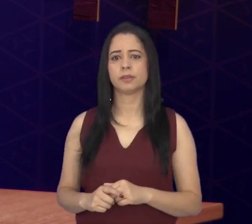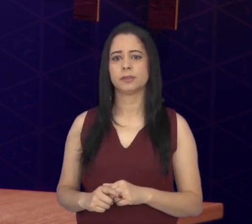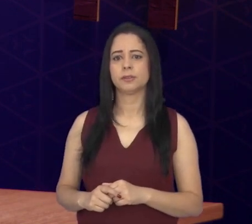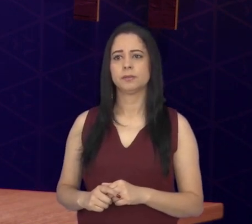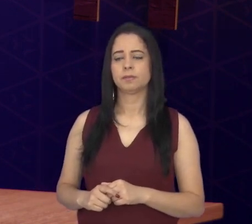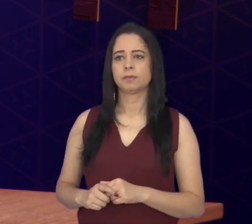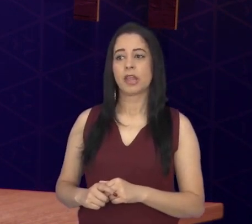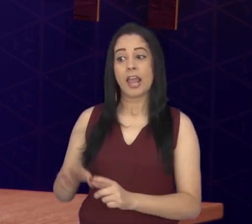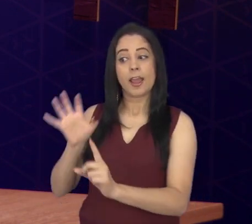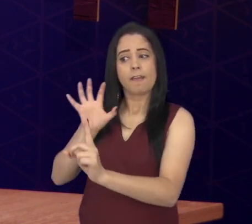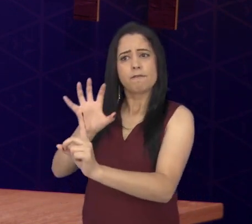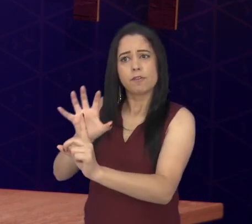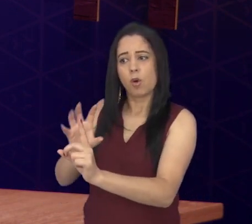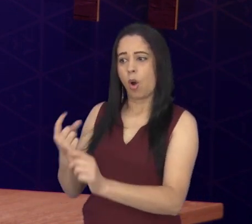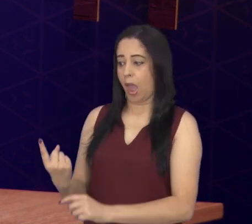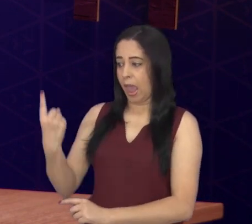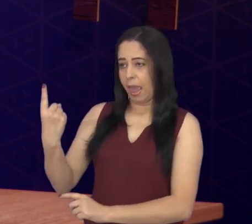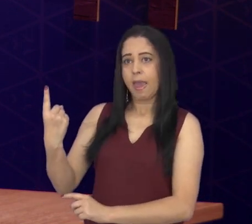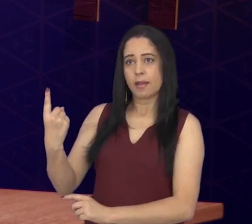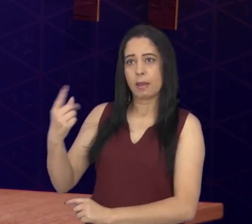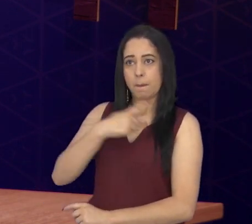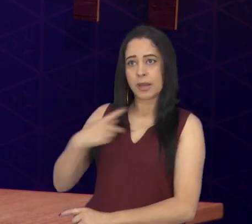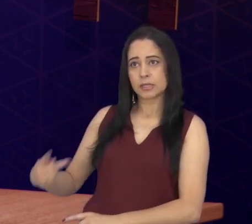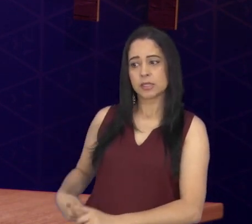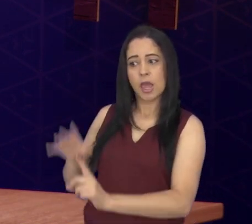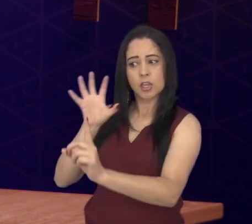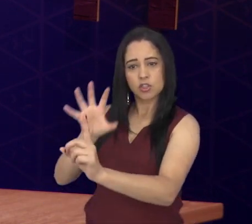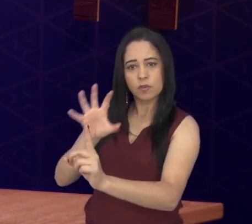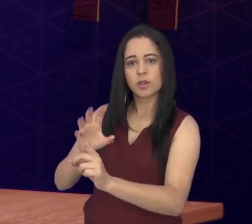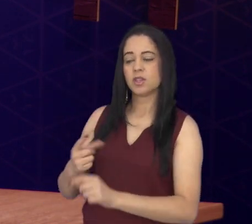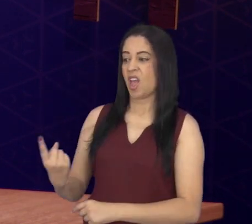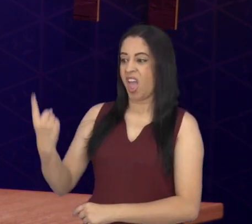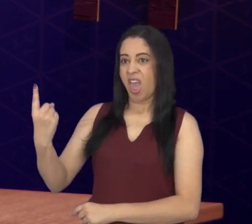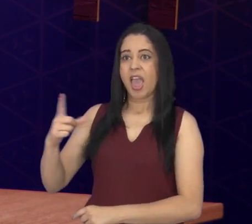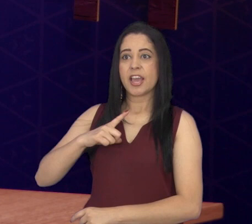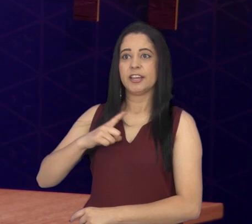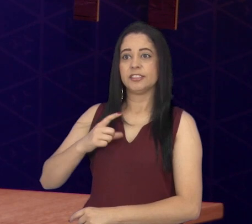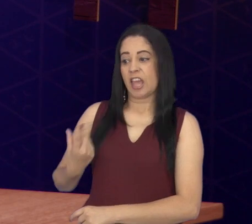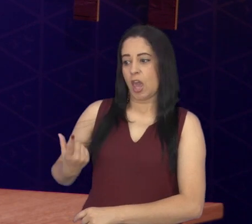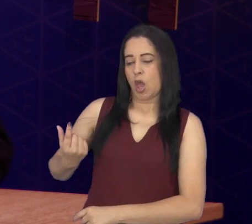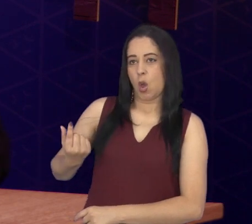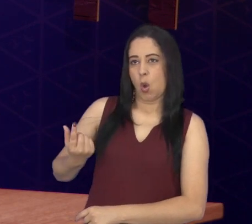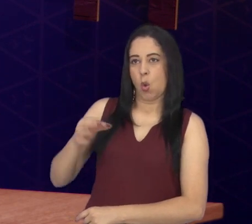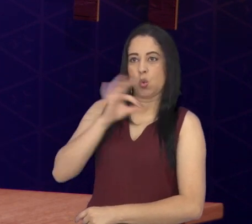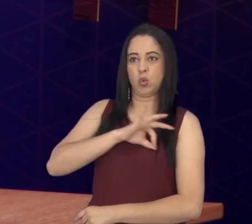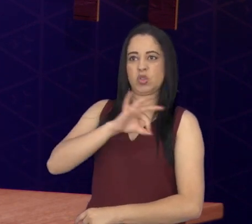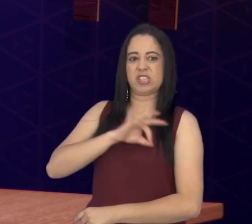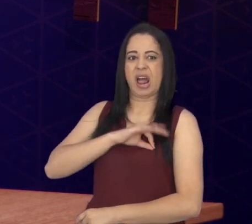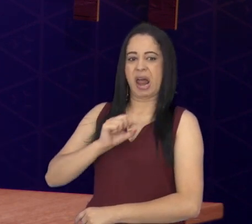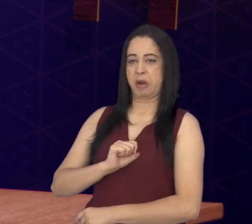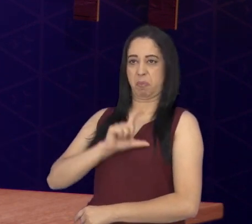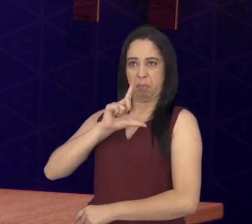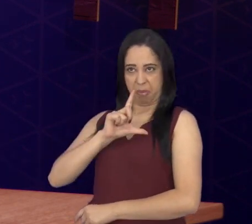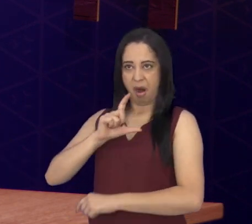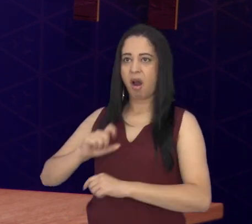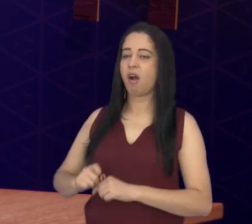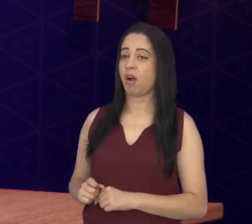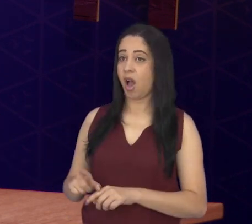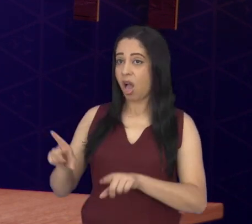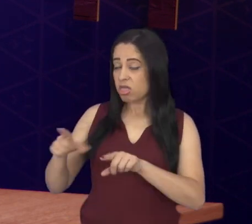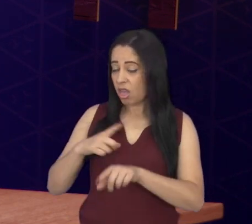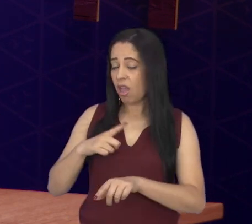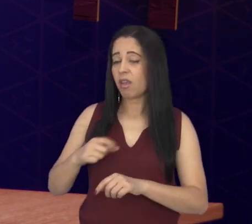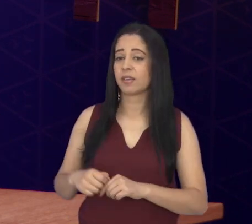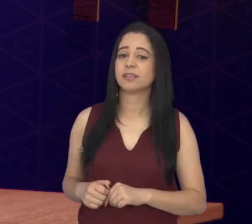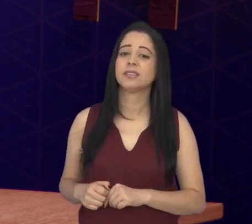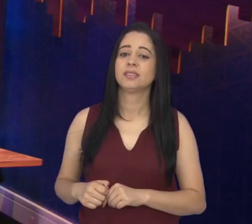a possibilidade que ele tem nas mãos, sabe? Ele tem um salarião, ele tem o cartão corporativo, ele pode ir para onde ele quiser.